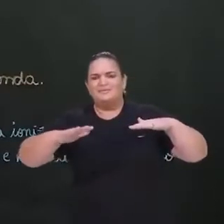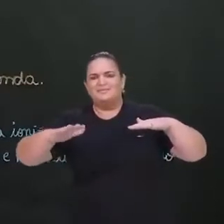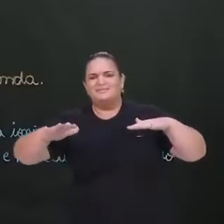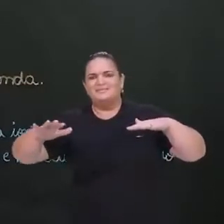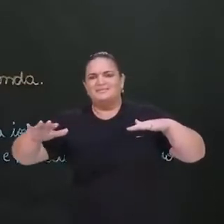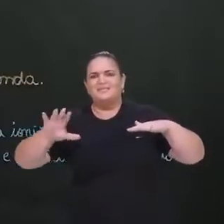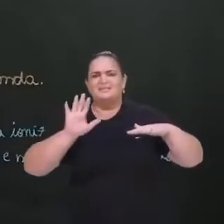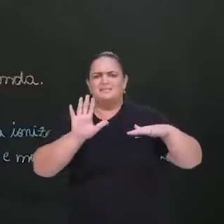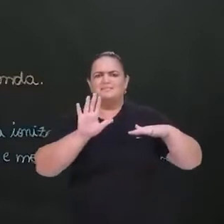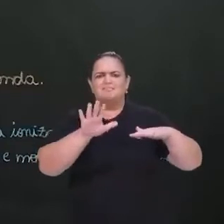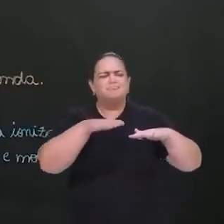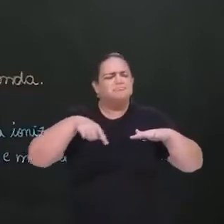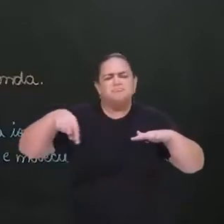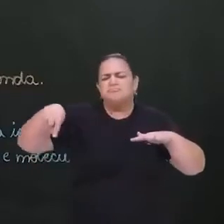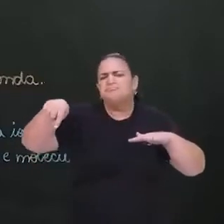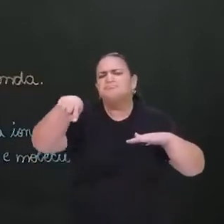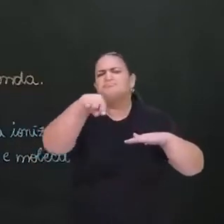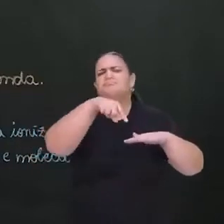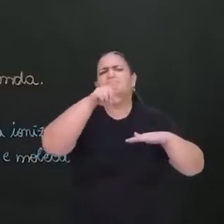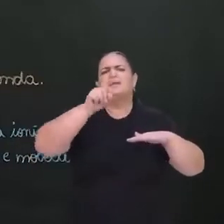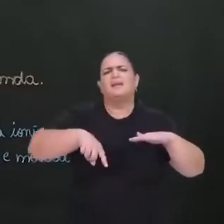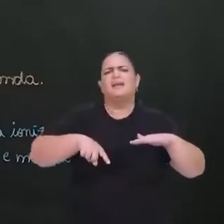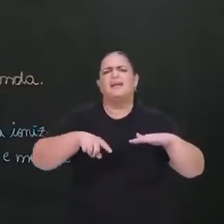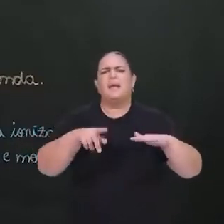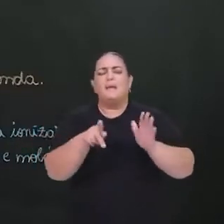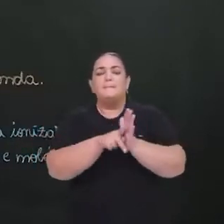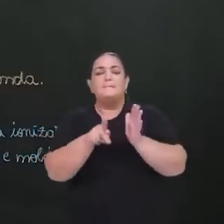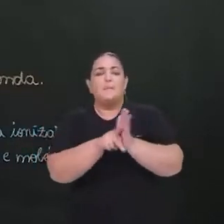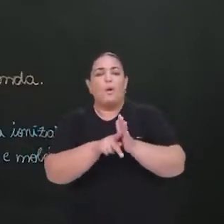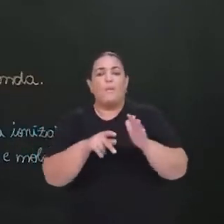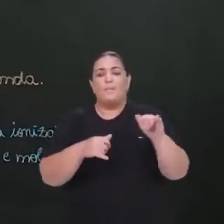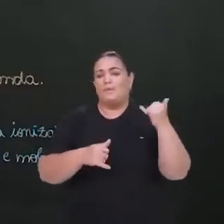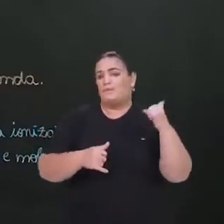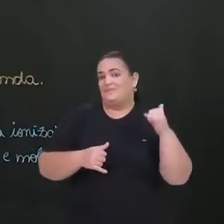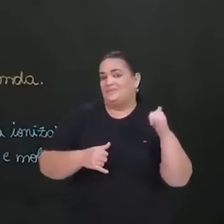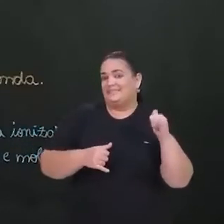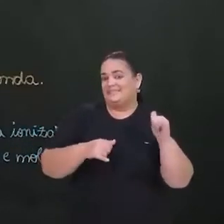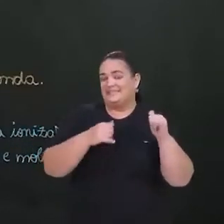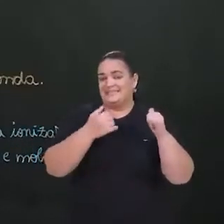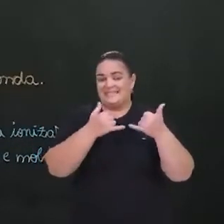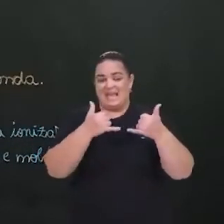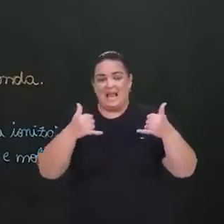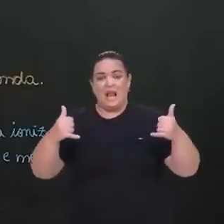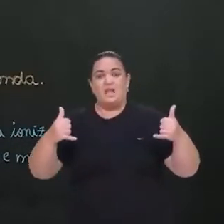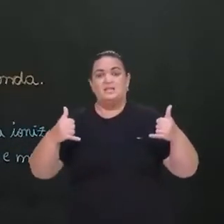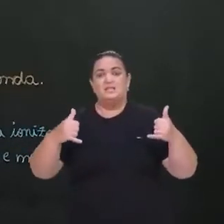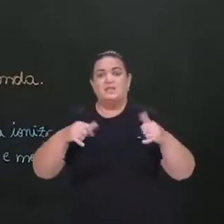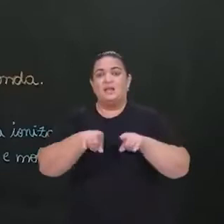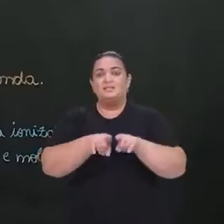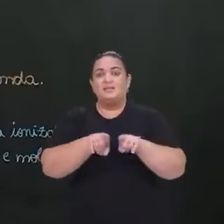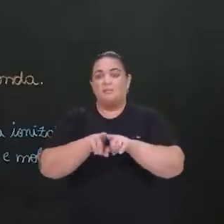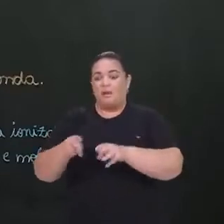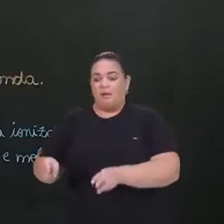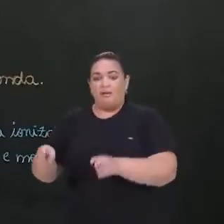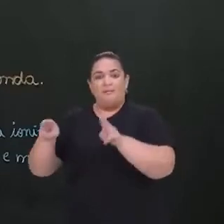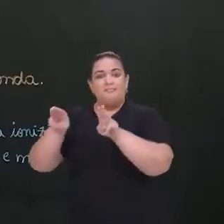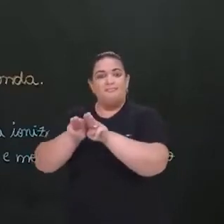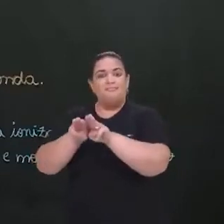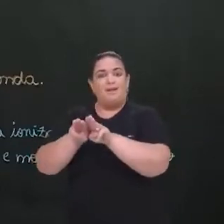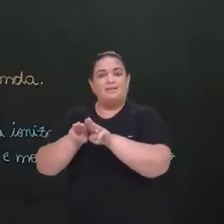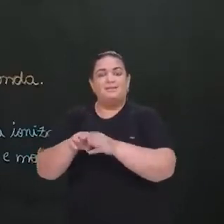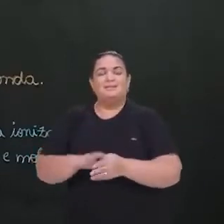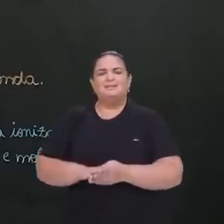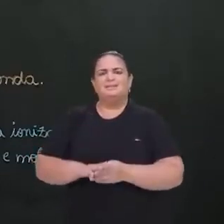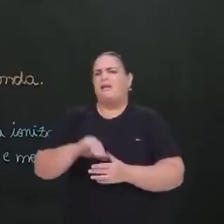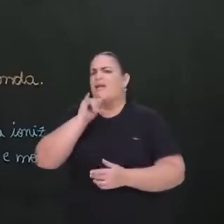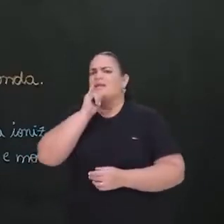ondulação? Sim. Mas o campo dessa oscilação é no campo da eletricidade e do magnetismo. Sabe o ímã?